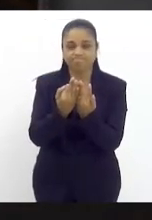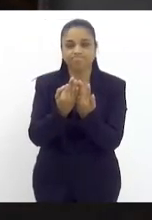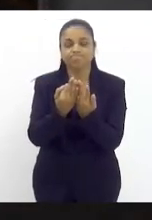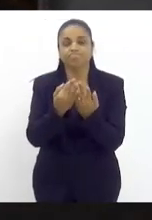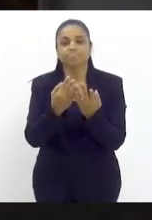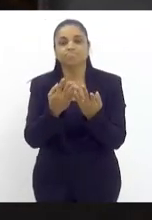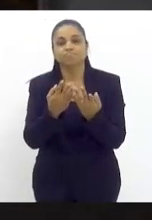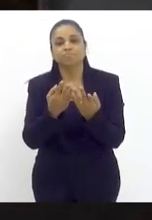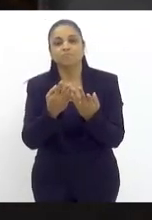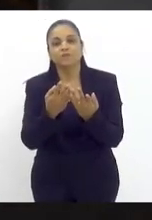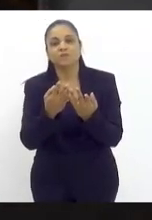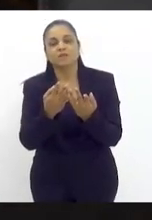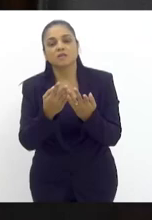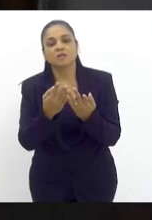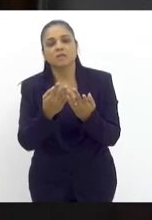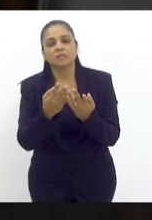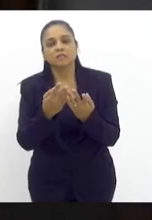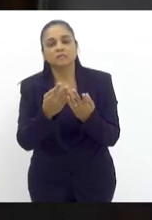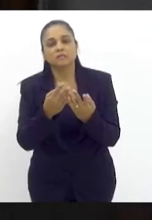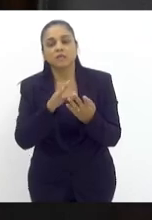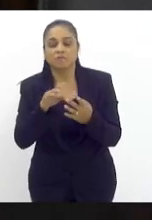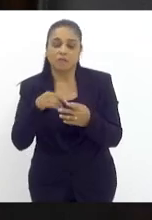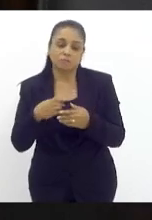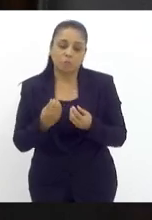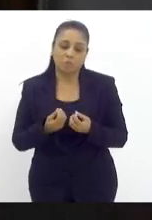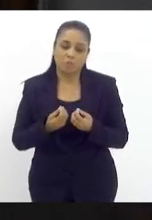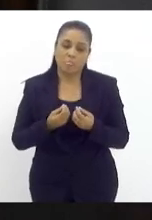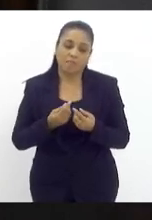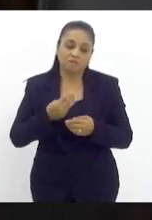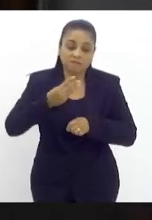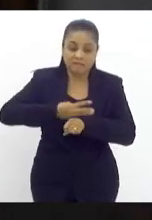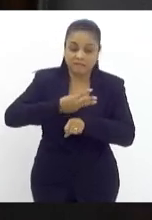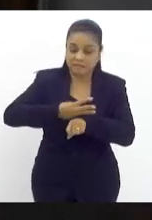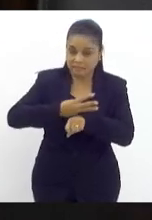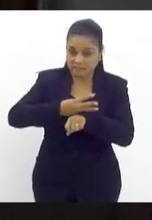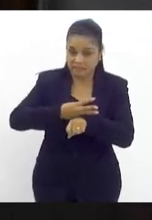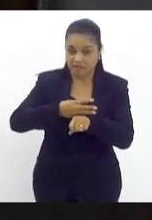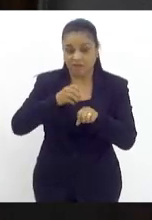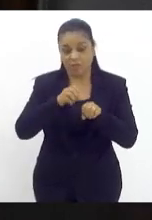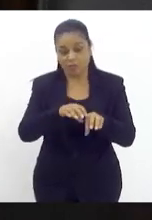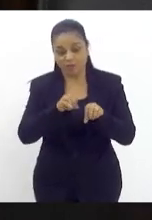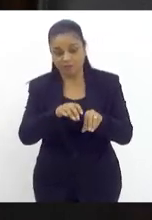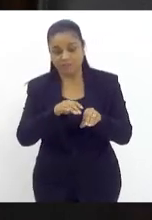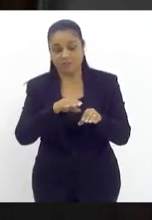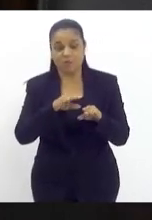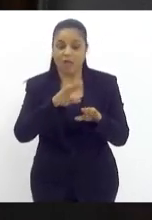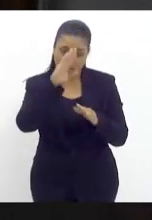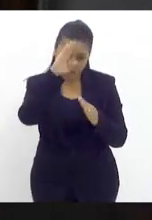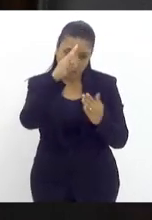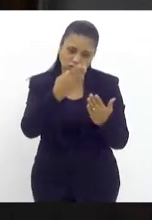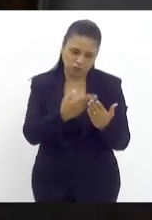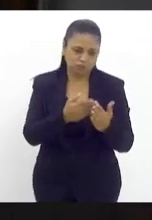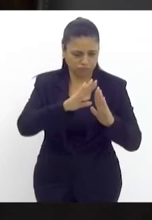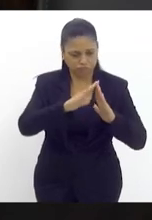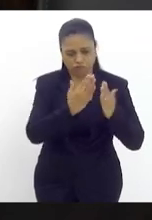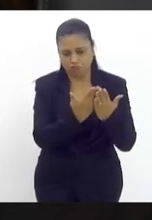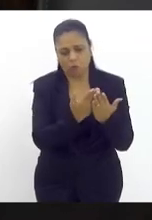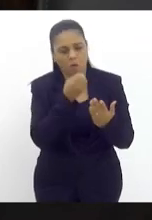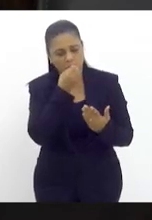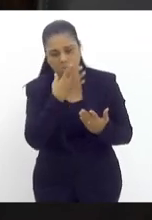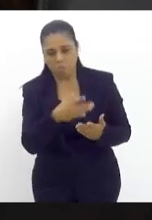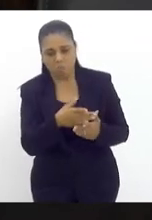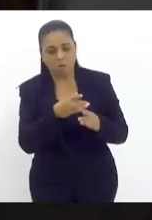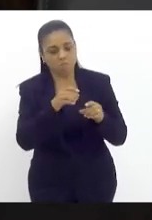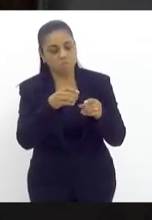vezes, né, isso terceirizava a educação do filho, confiava, não, essa aqui é uma boa escola, então eu deixo meu filho